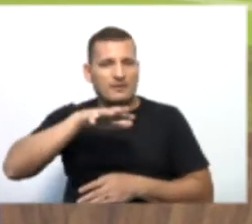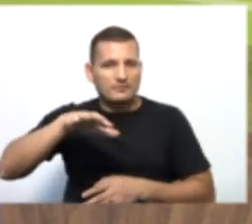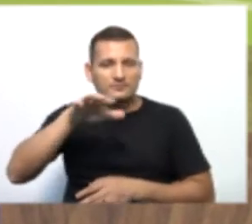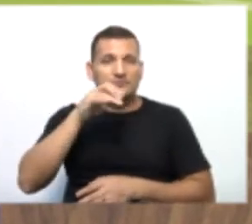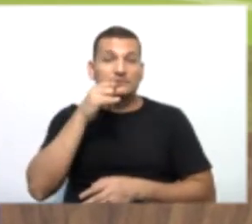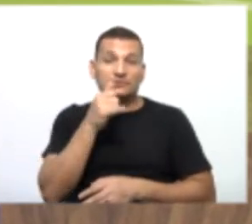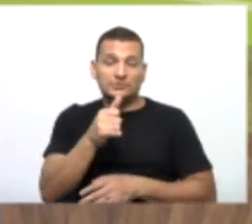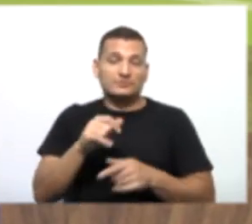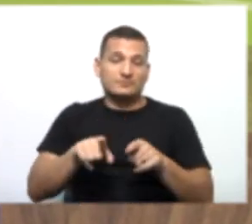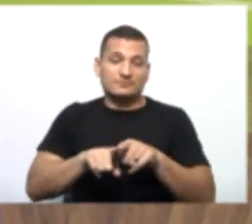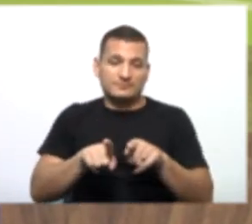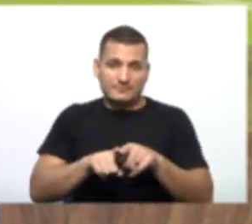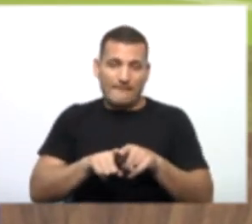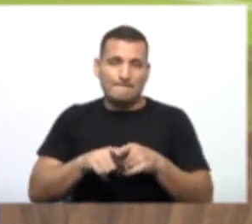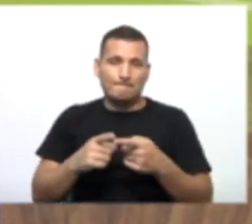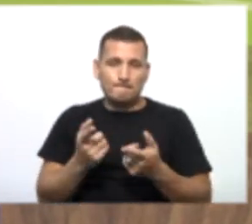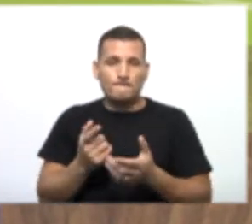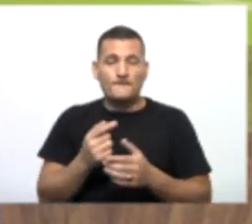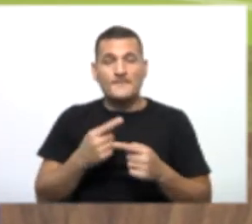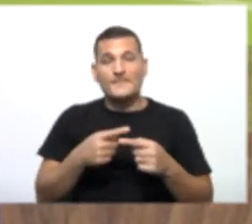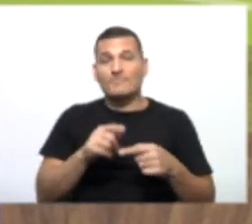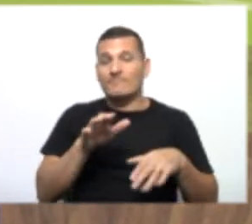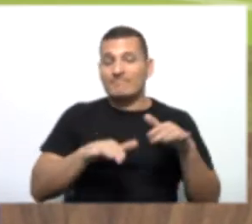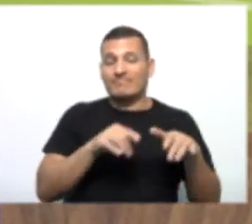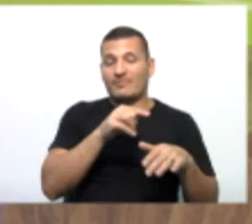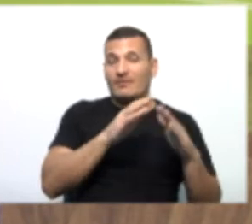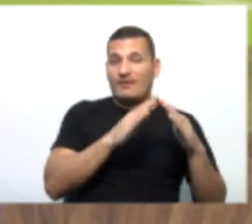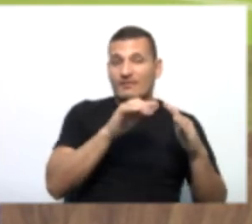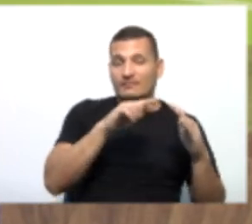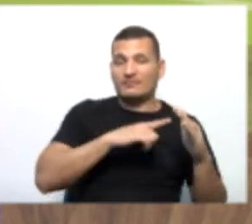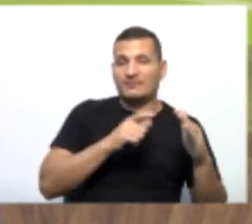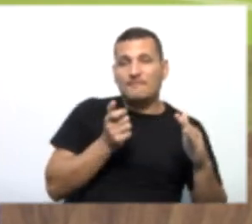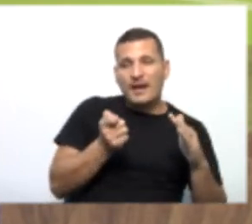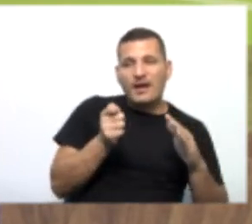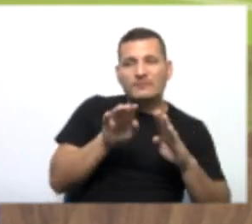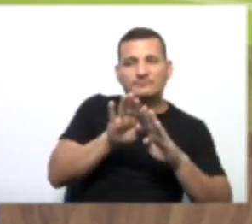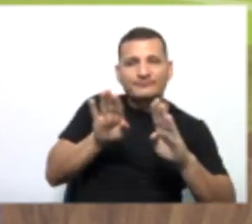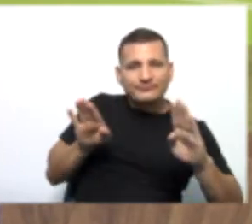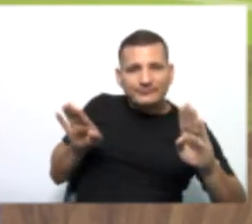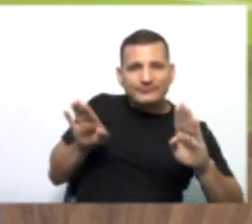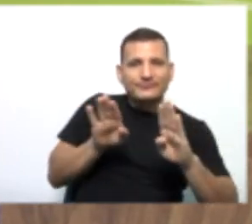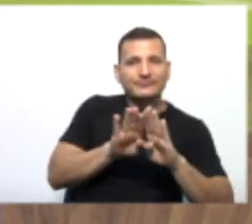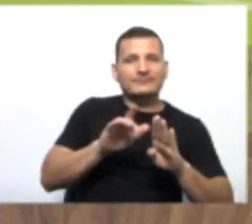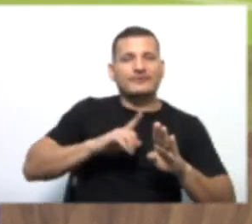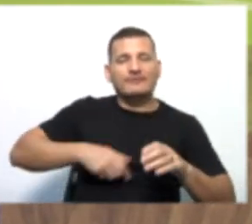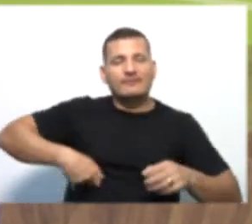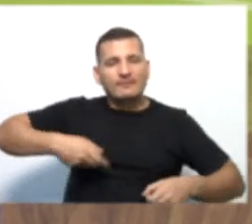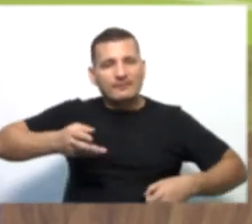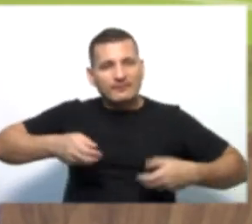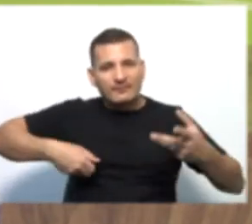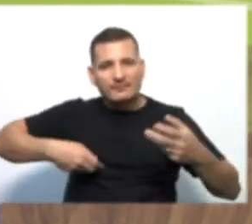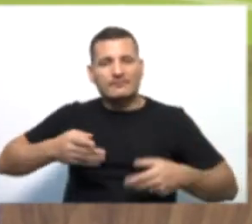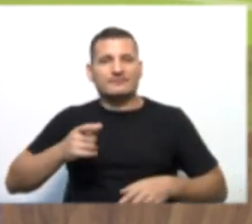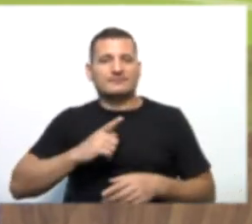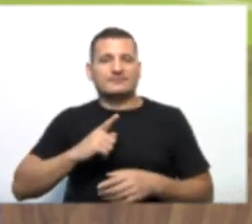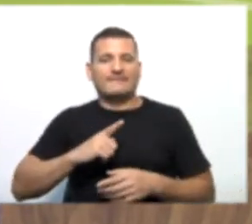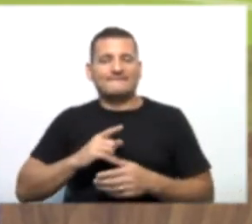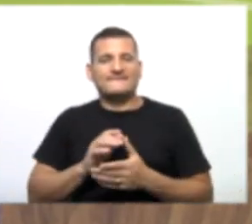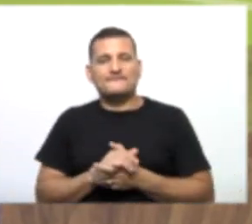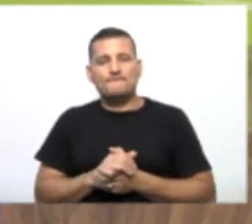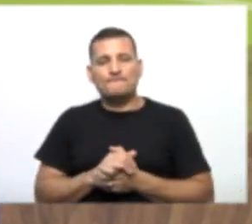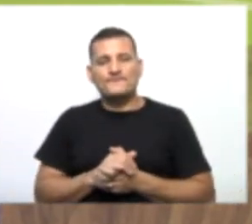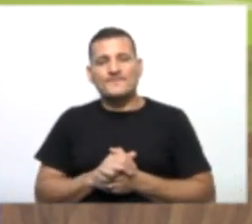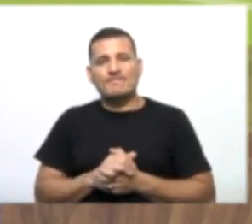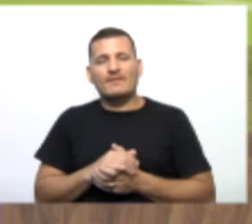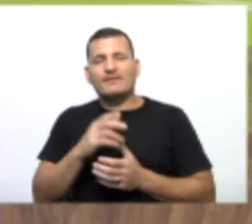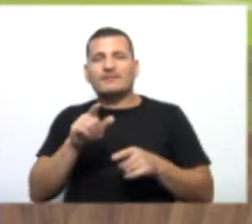de repente a casa ali tem um portão ali com motor elétrico, elas estão gastando, enfim, até estão deixando de gastar